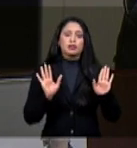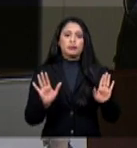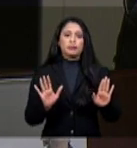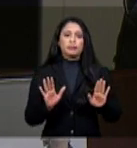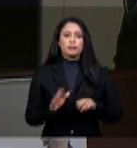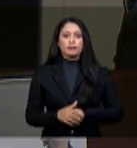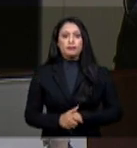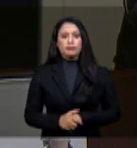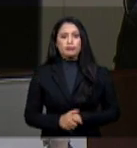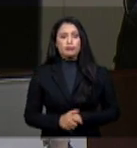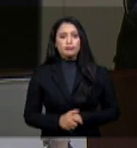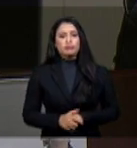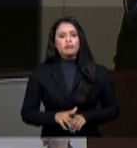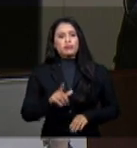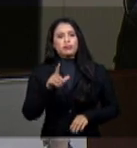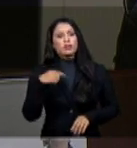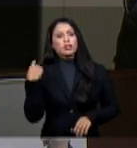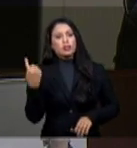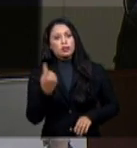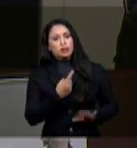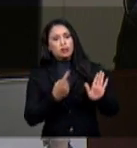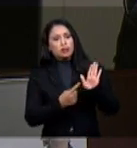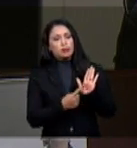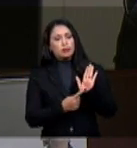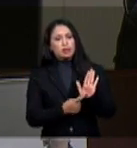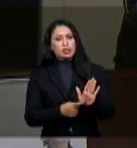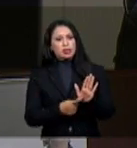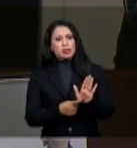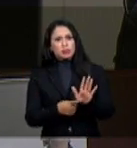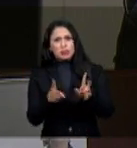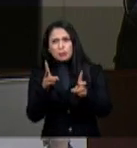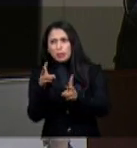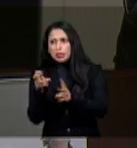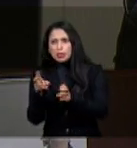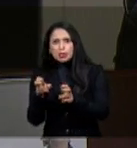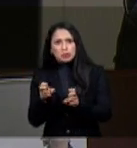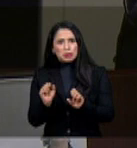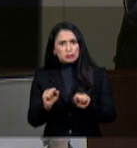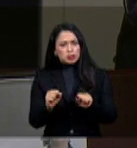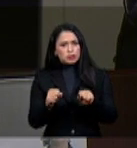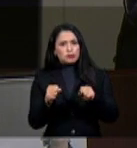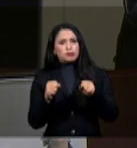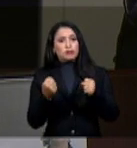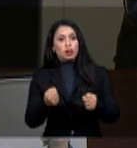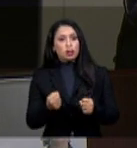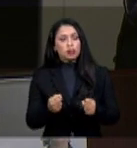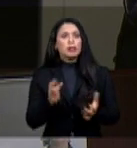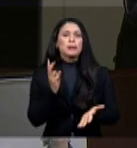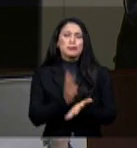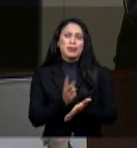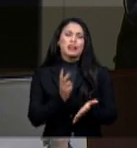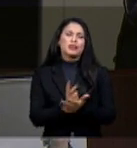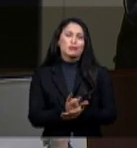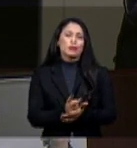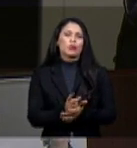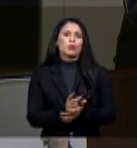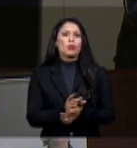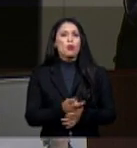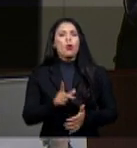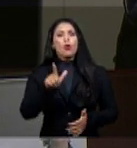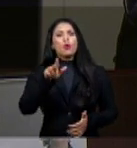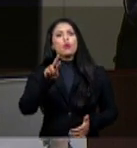calma. Nossos sinais de que estamos mais do que nunca atentos e fortes, mesmo diante de tanto luto. O filme